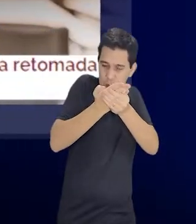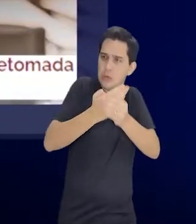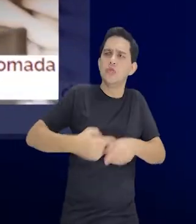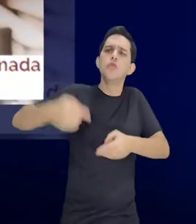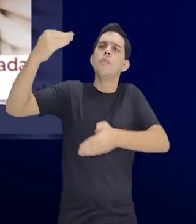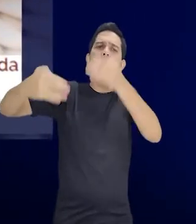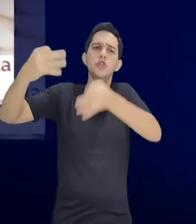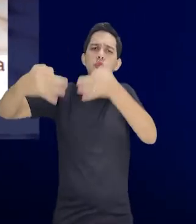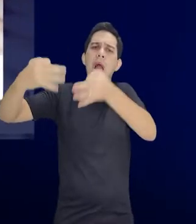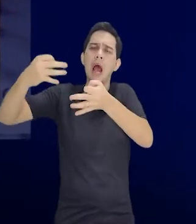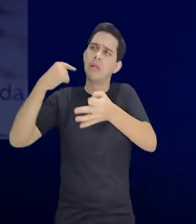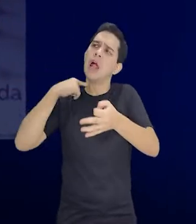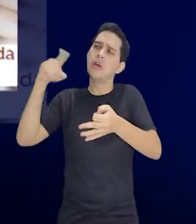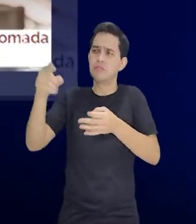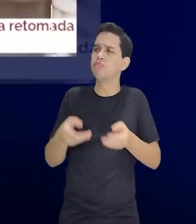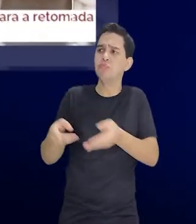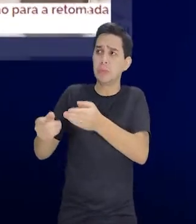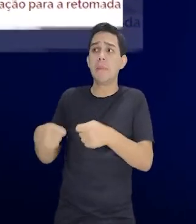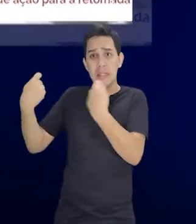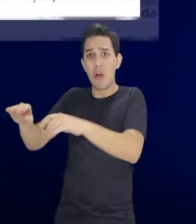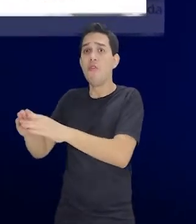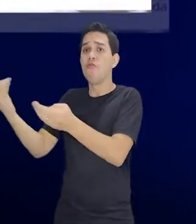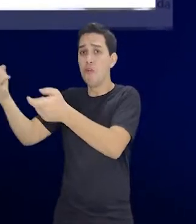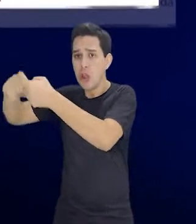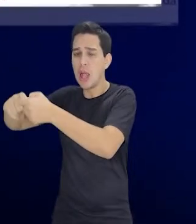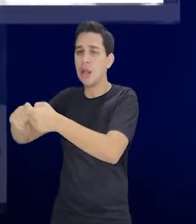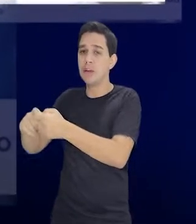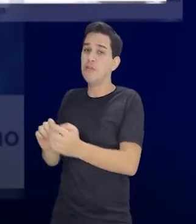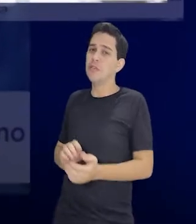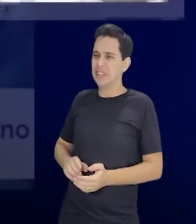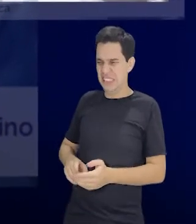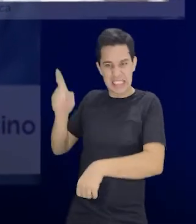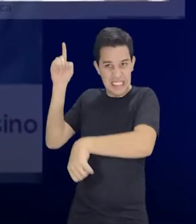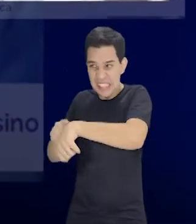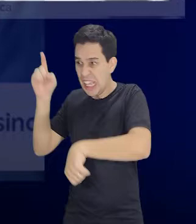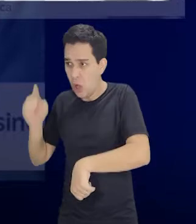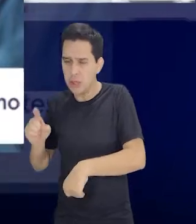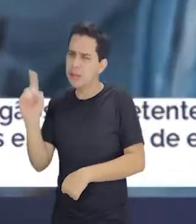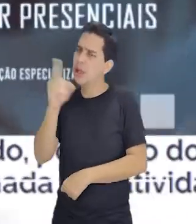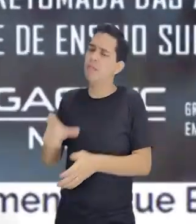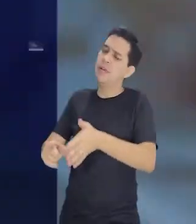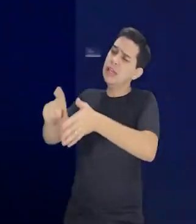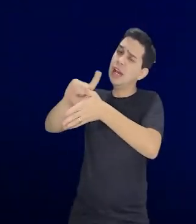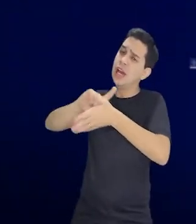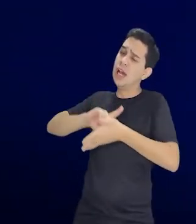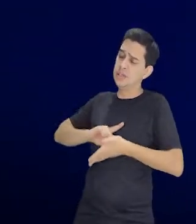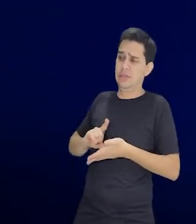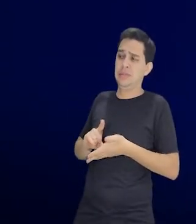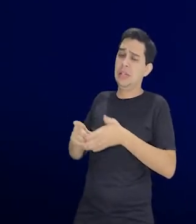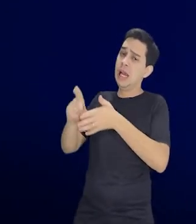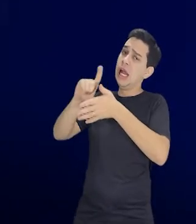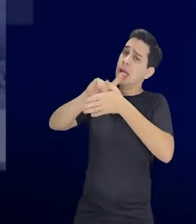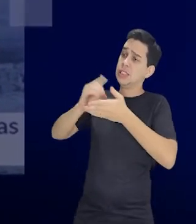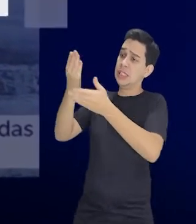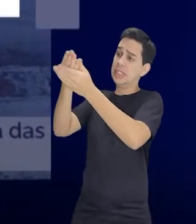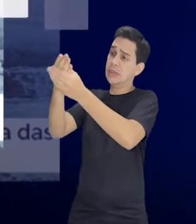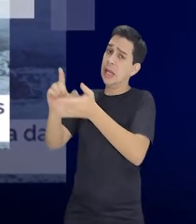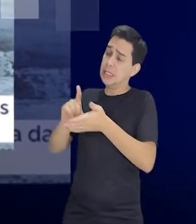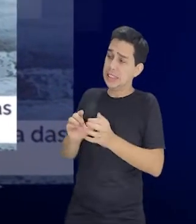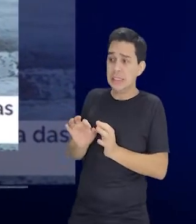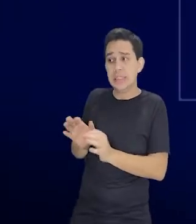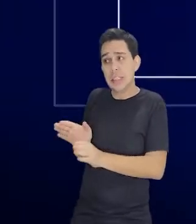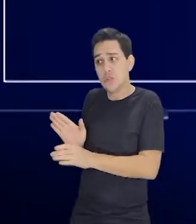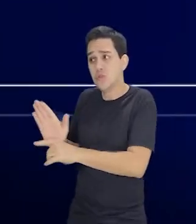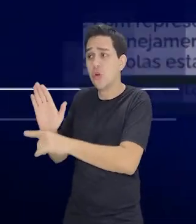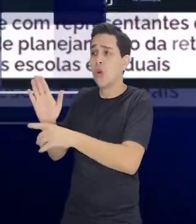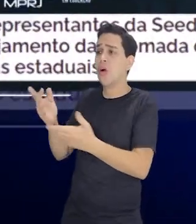sanitário melhor, o planejamento do retorno das aulas, que não é de uma hora para outra, também foi fomentado há vários meses,